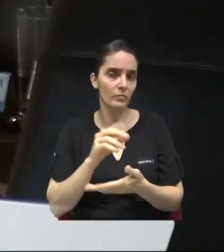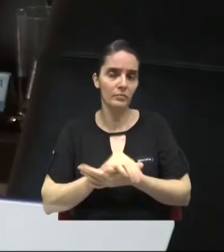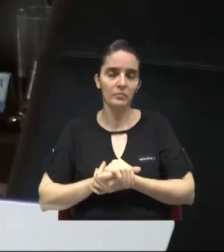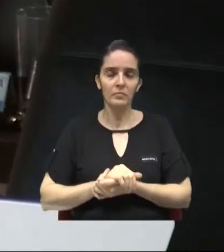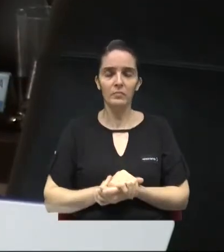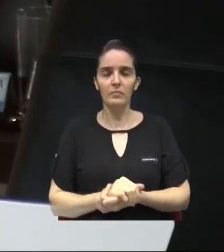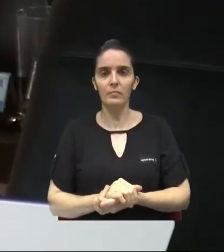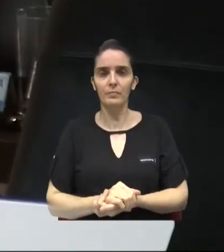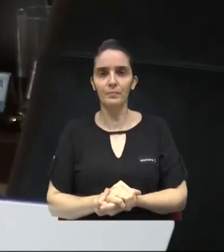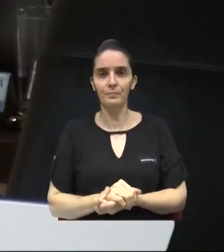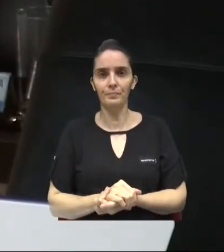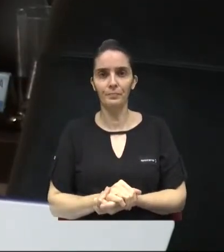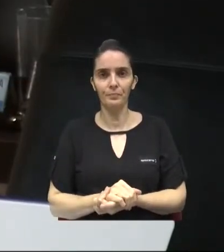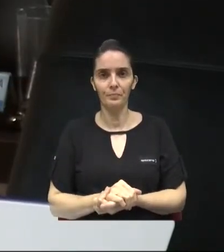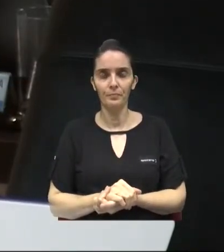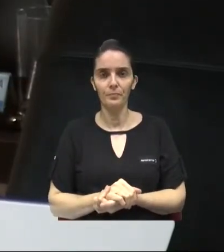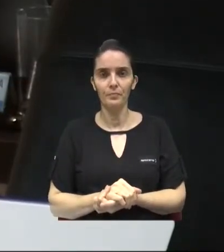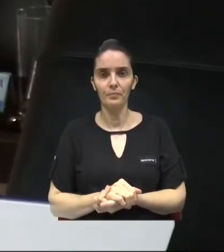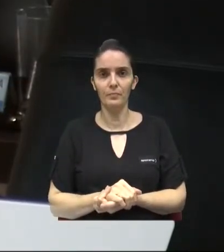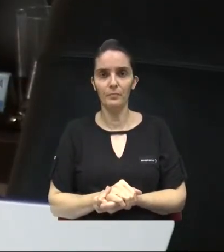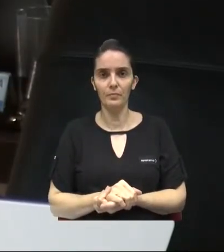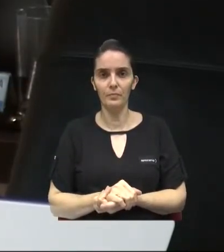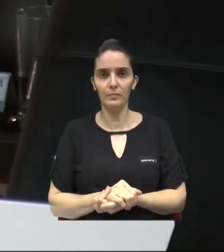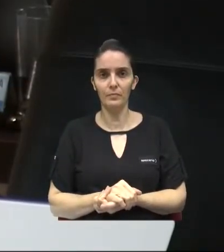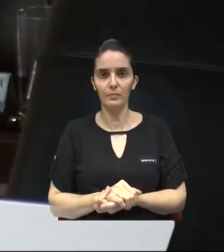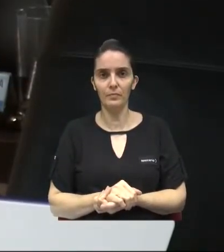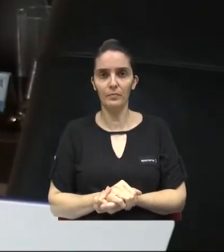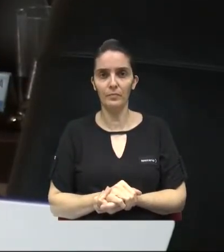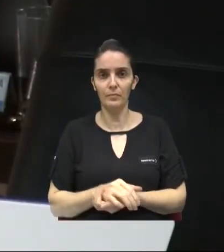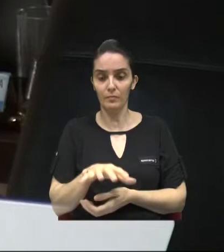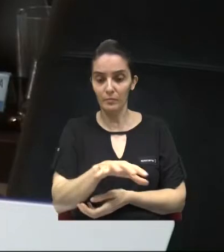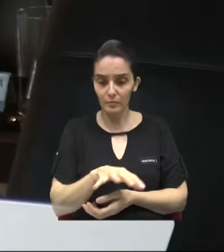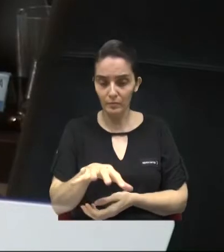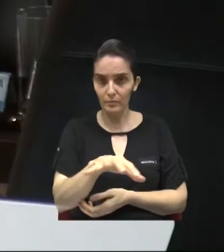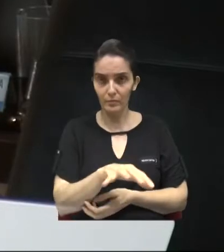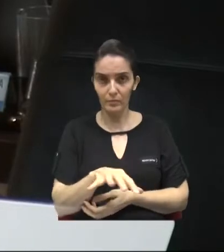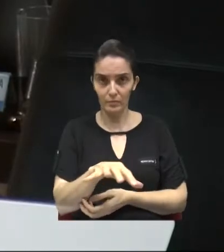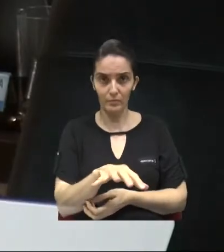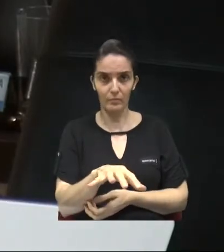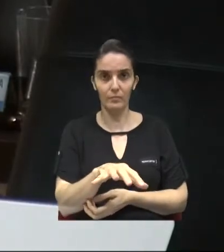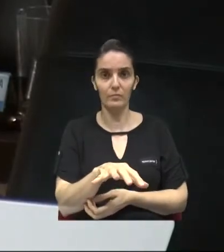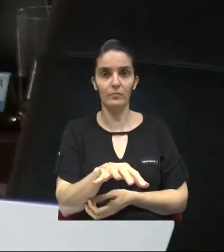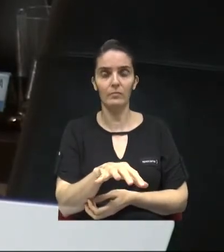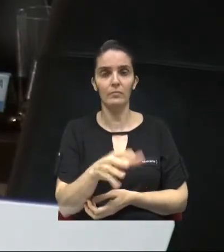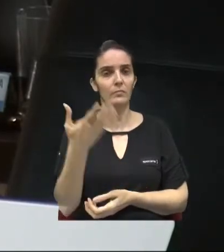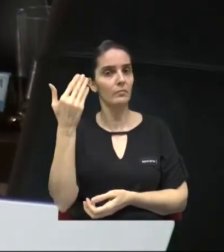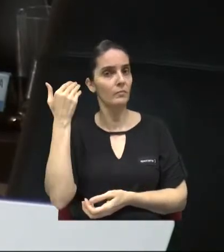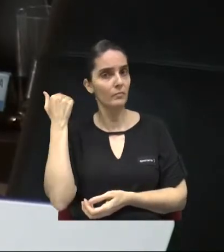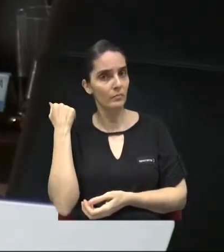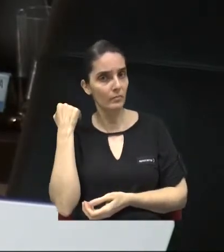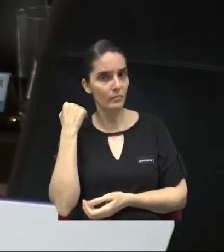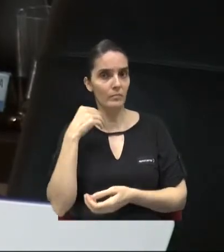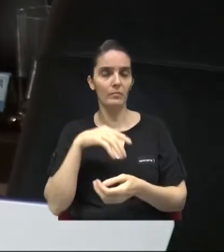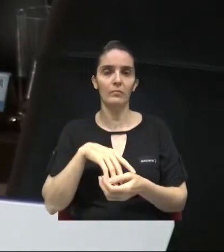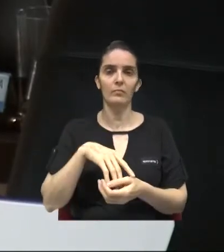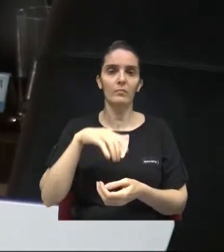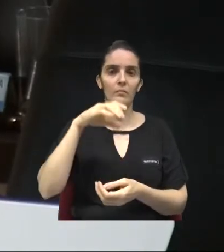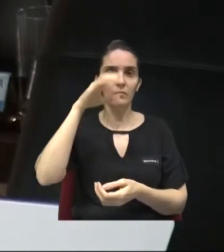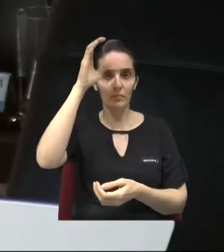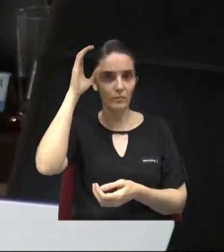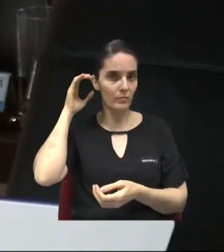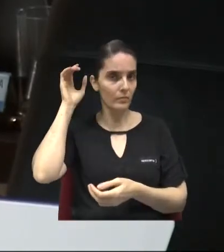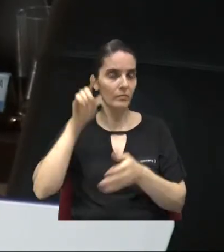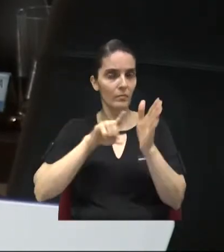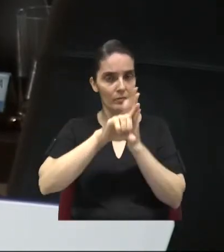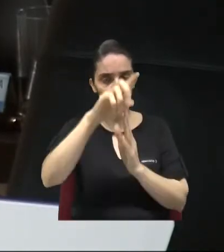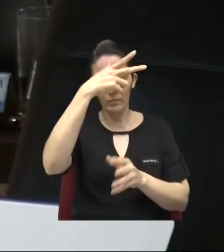feito. Com relação a esse espaço, na ocasião foi feito o requerimento pelas